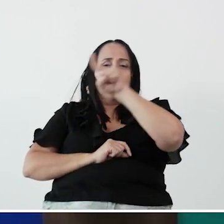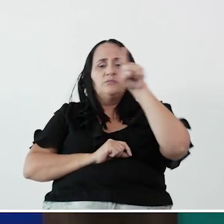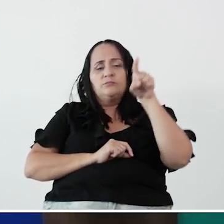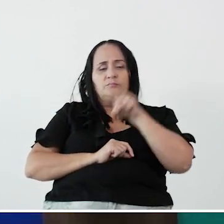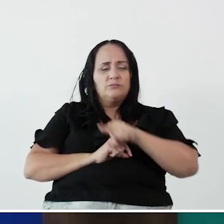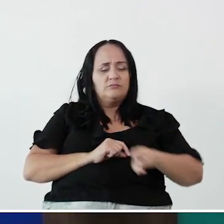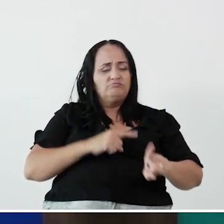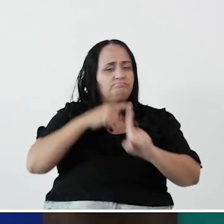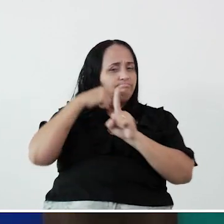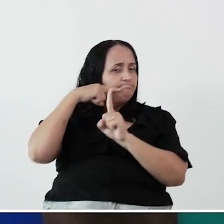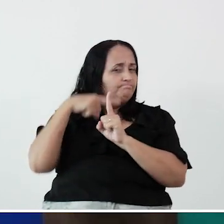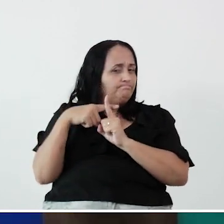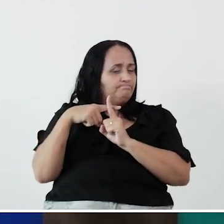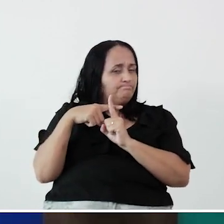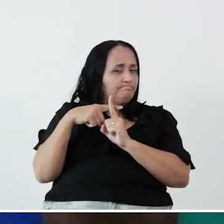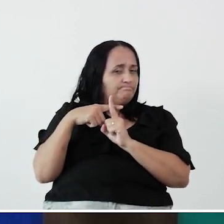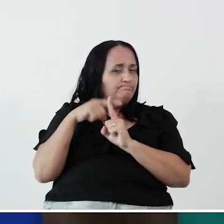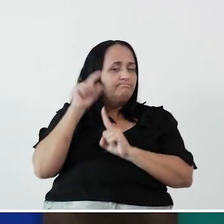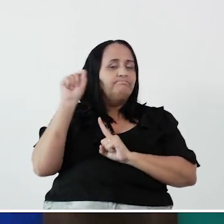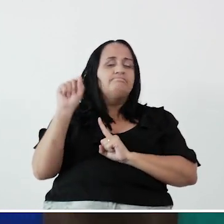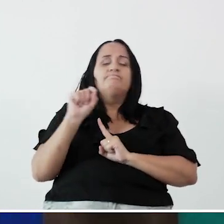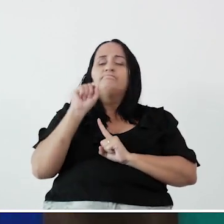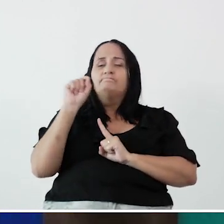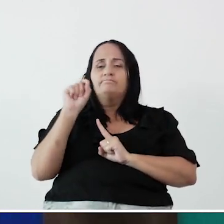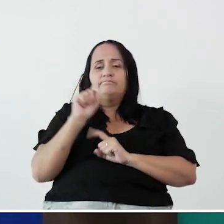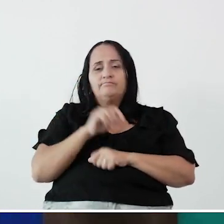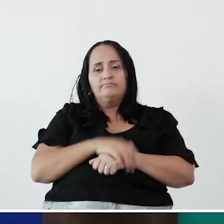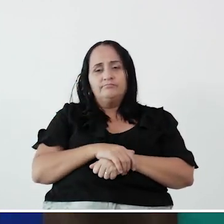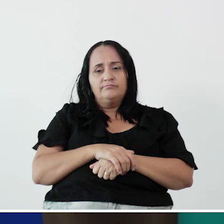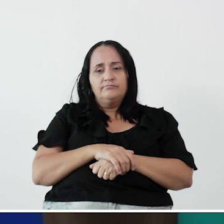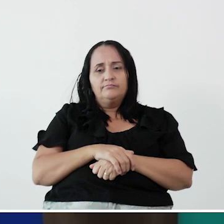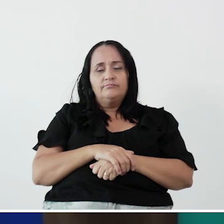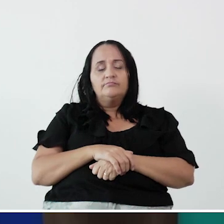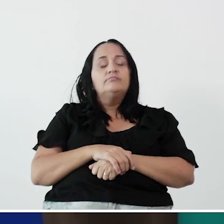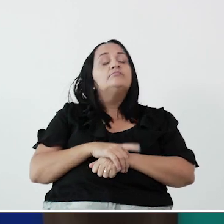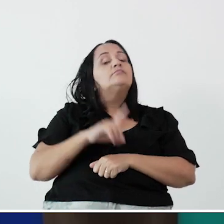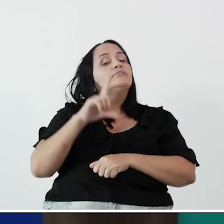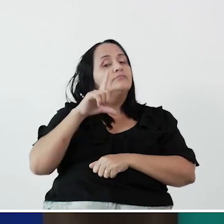no subconjunto Z+? Eu tenho o zero